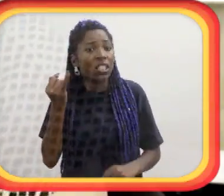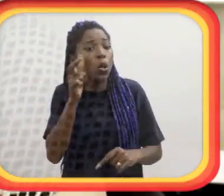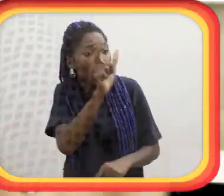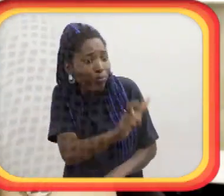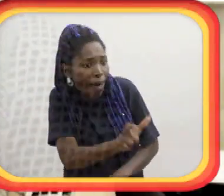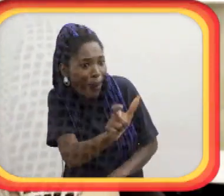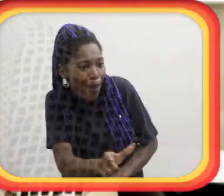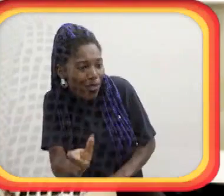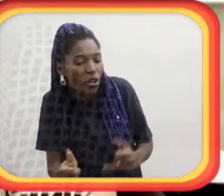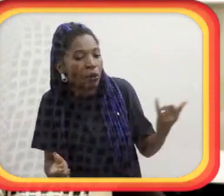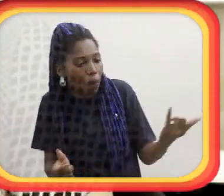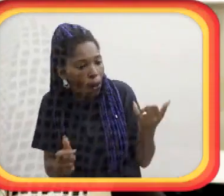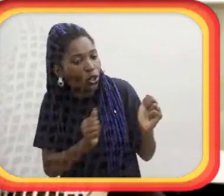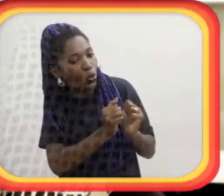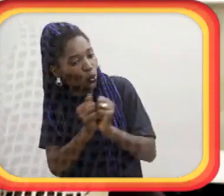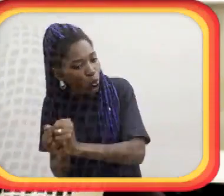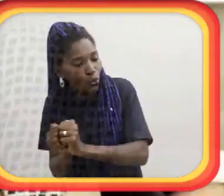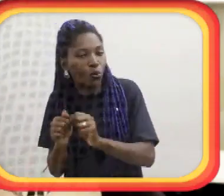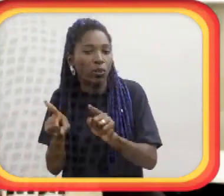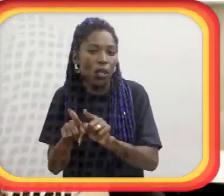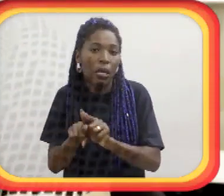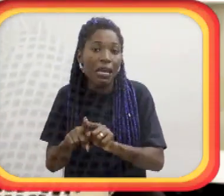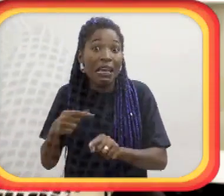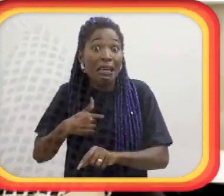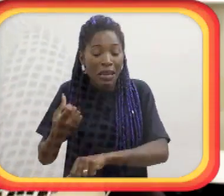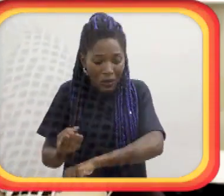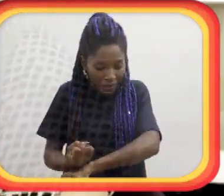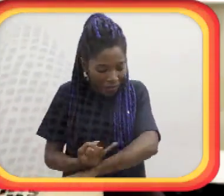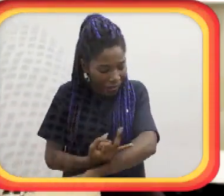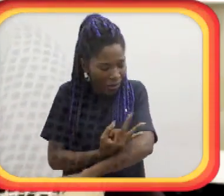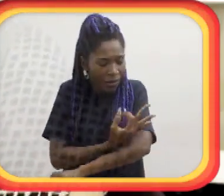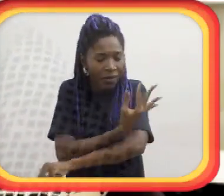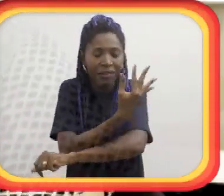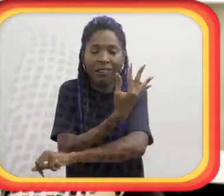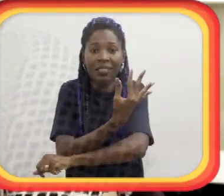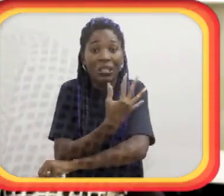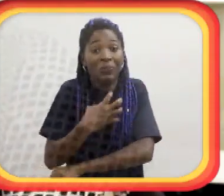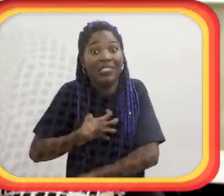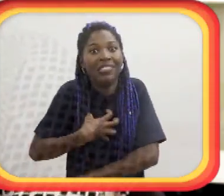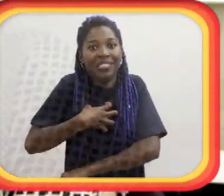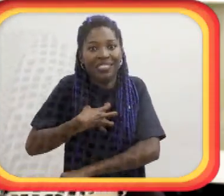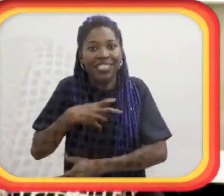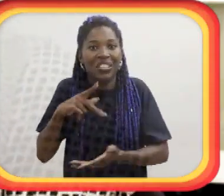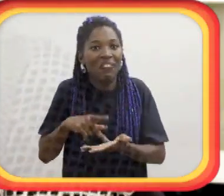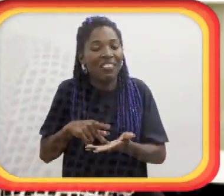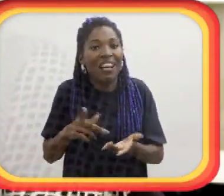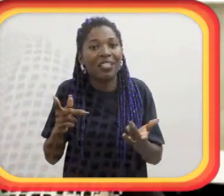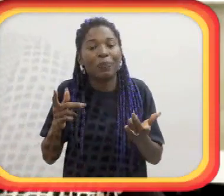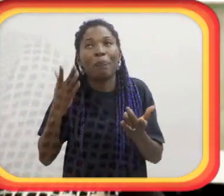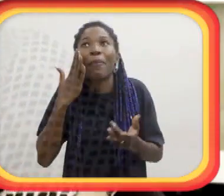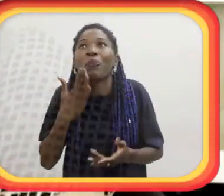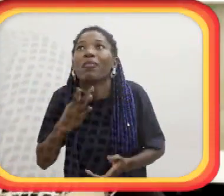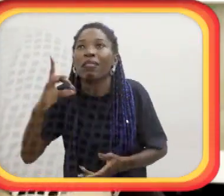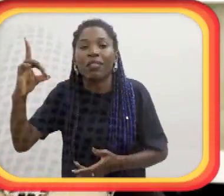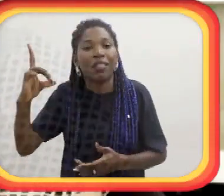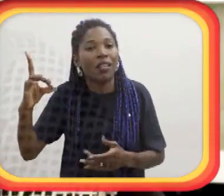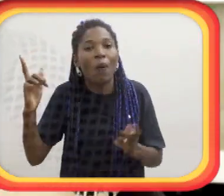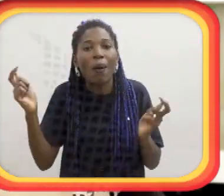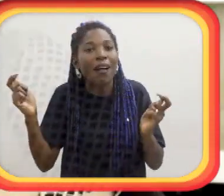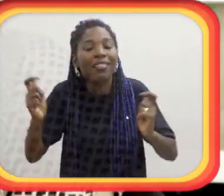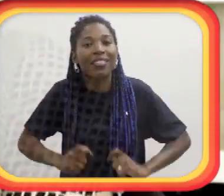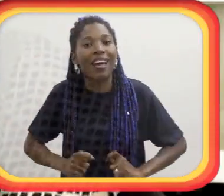muito importante, ele quer que as pessoas importantes lá estejam, né? Aquilo me emocionou mais do que qualquer coisa. Eu falei: meu Deus, né?